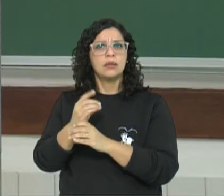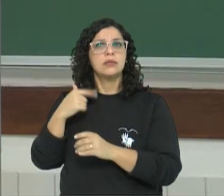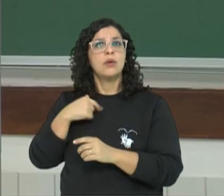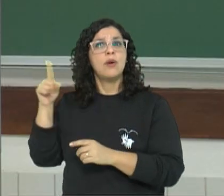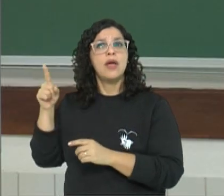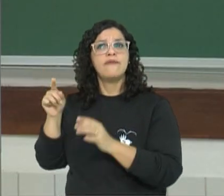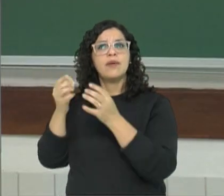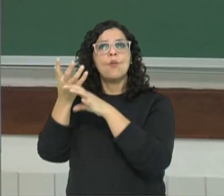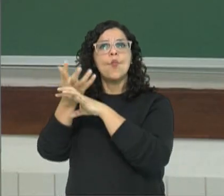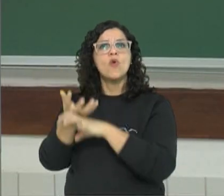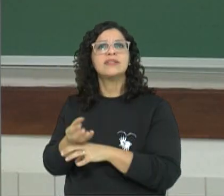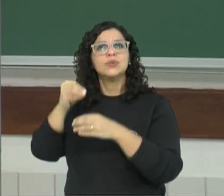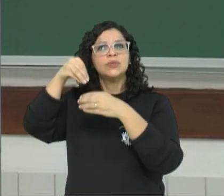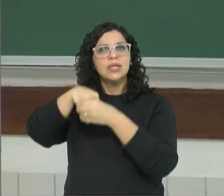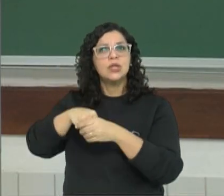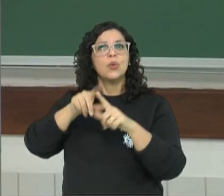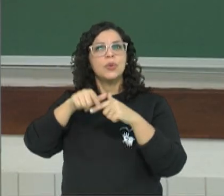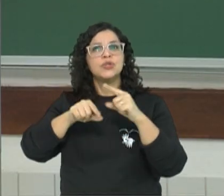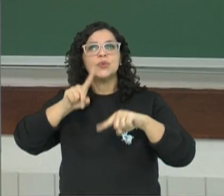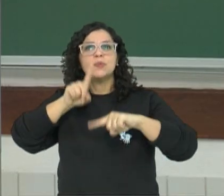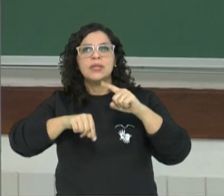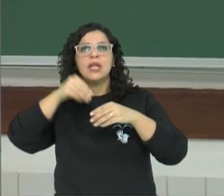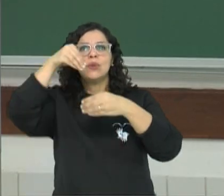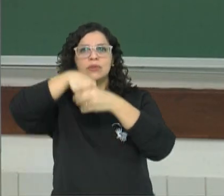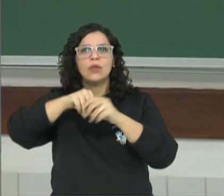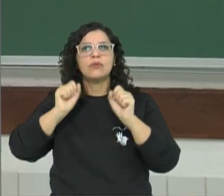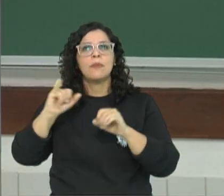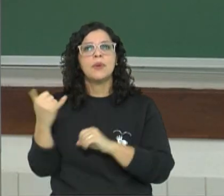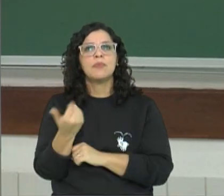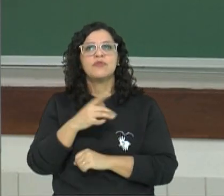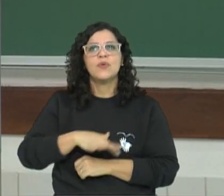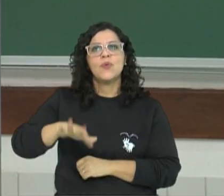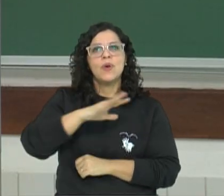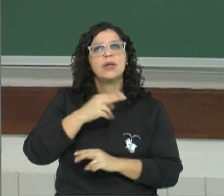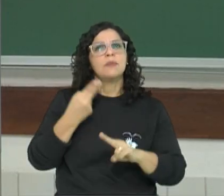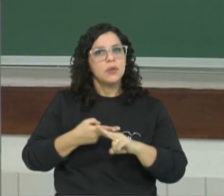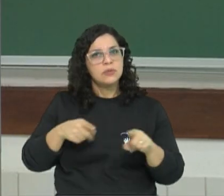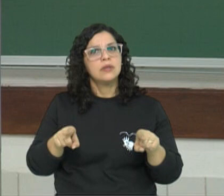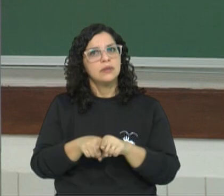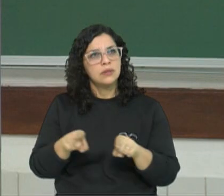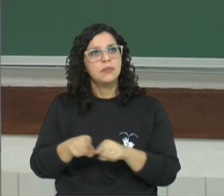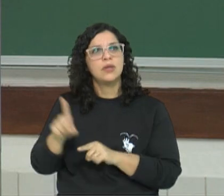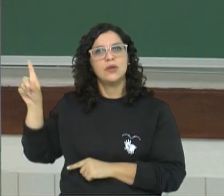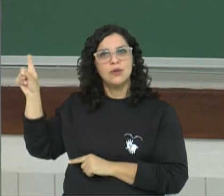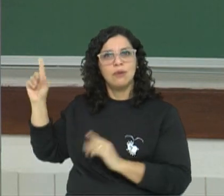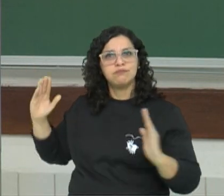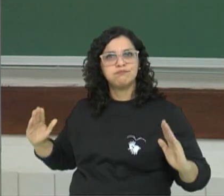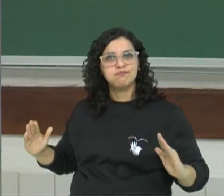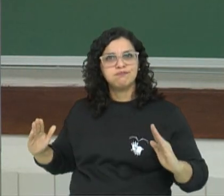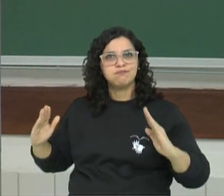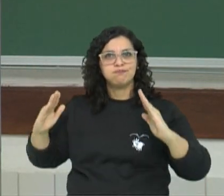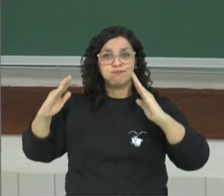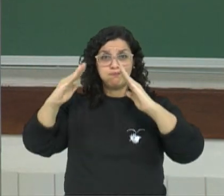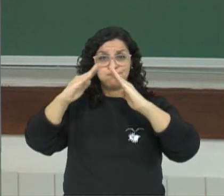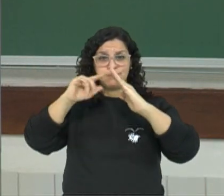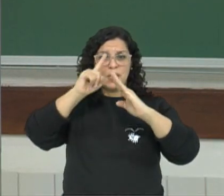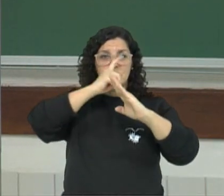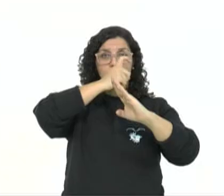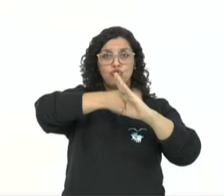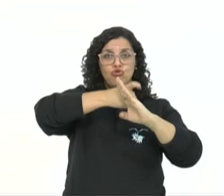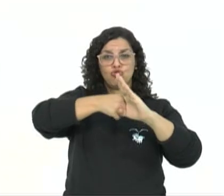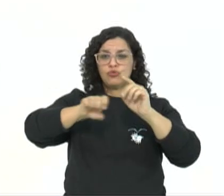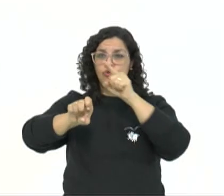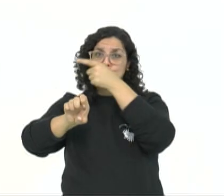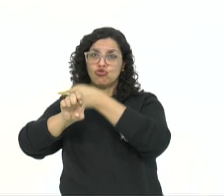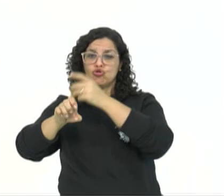ela não é maciça, você consegue colocar alguns outros equipamentos dentro e aproveitar aquele espaço para alguma coisa, certo? Então, é uma forma de você economizar